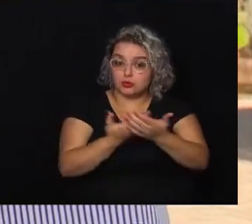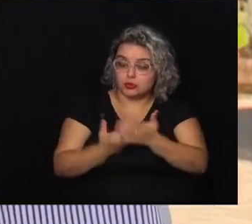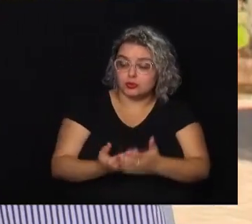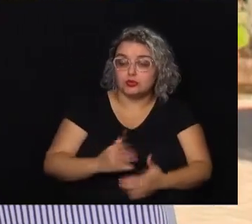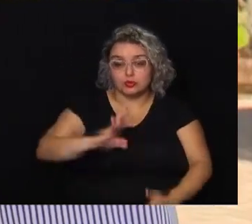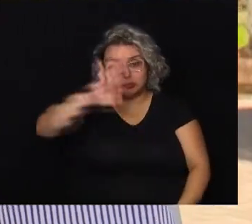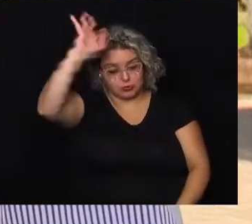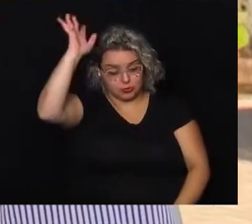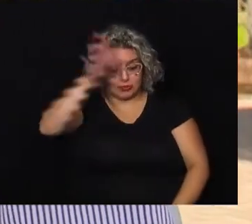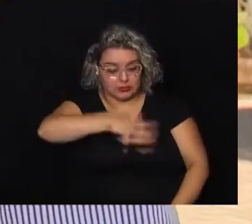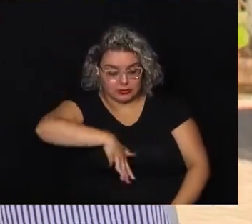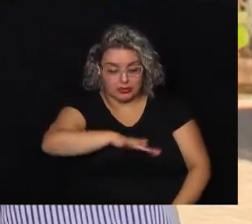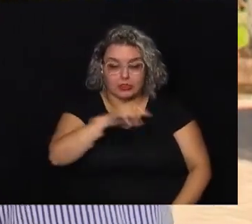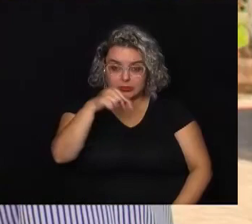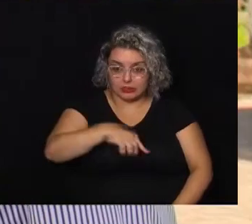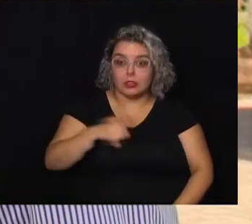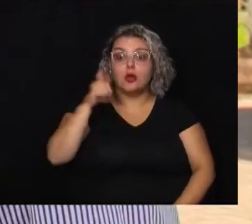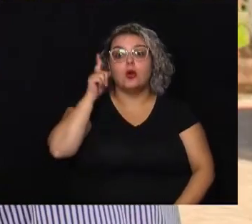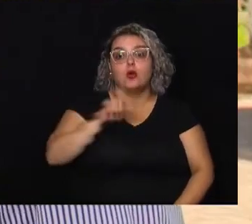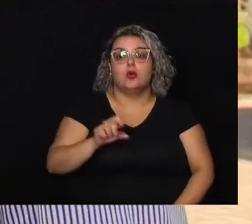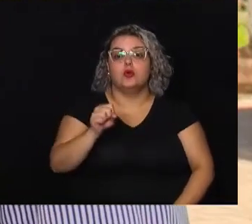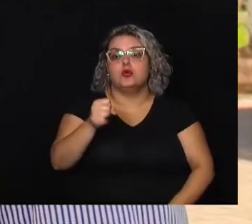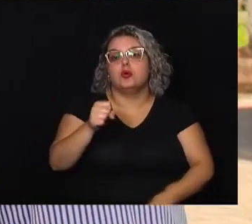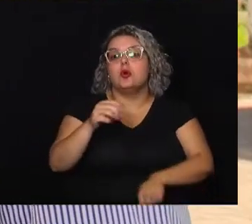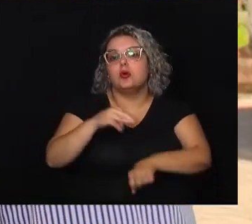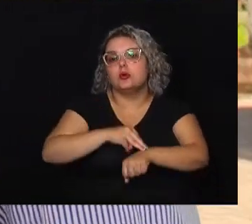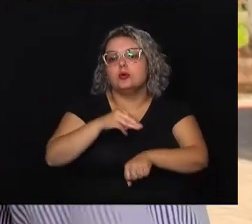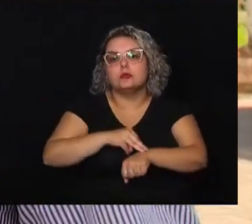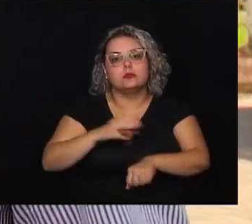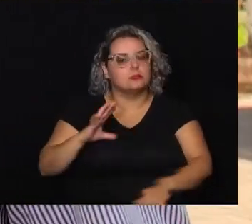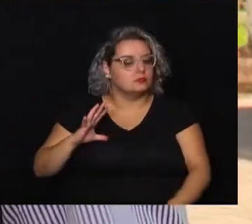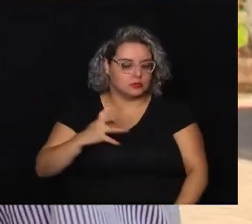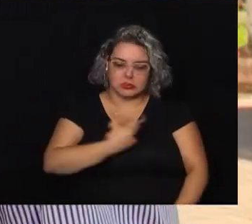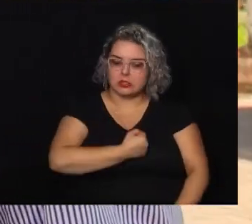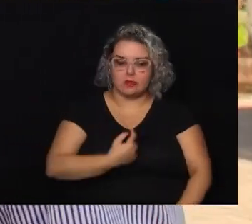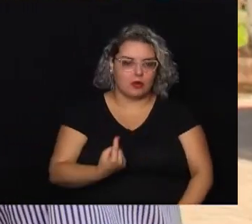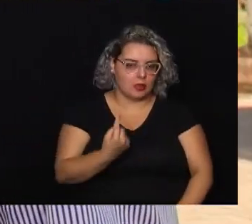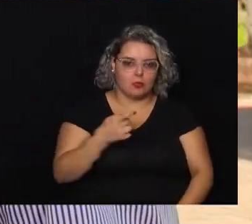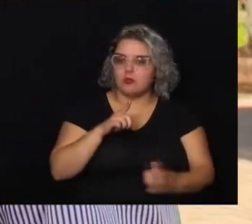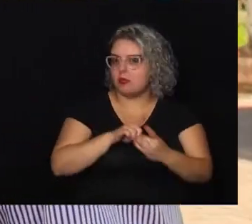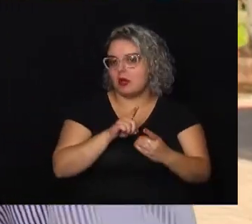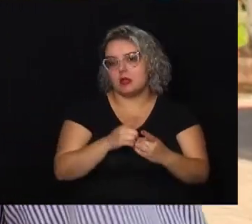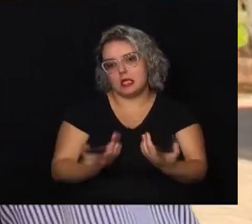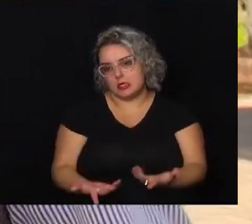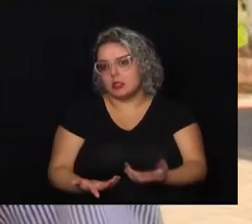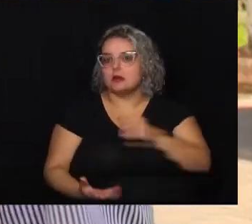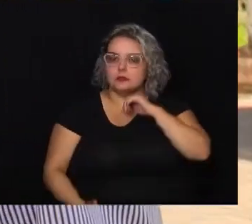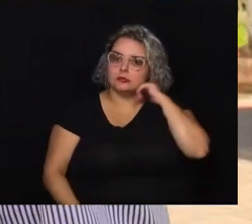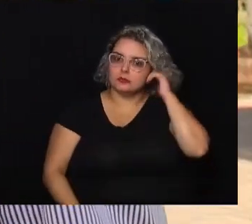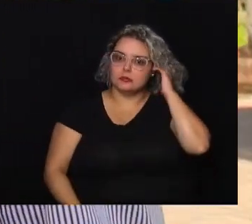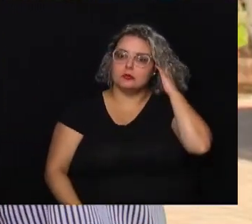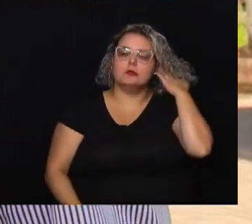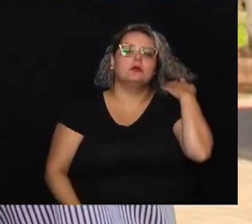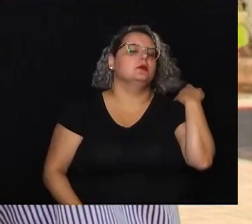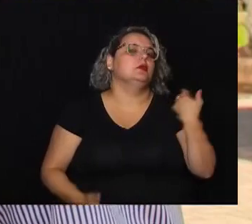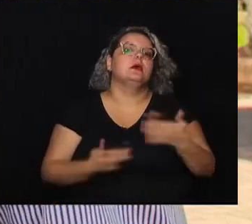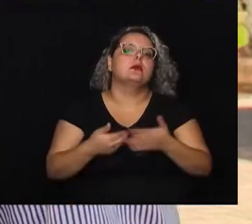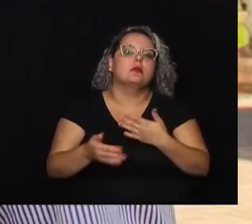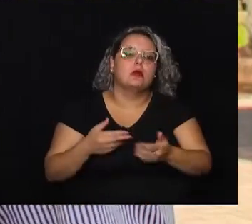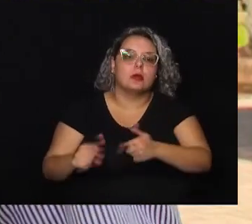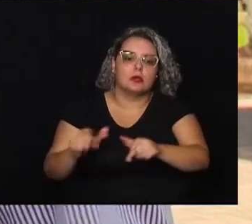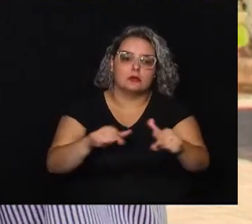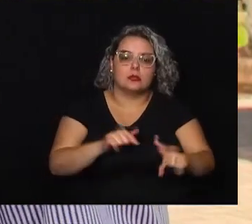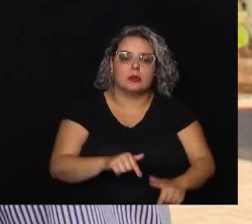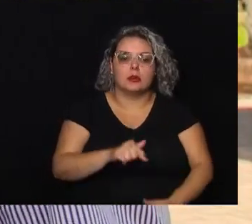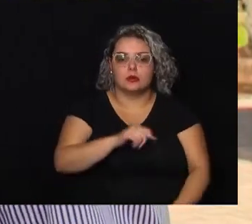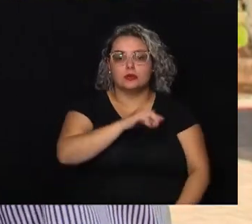nessa região aqui, ele consegue em 8 minutos fazer o atendimento de ocorrências em qualquer lugar do distrito do Ouro Verde, e